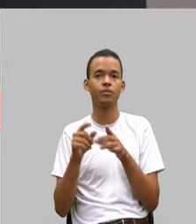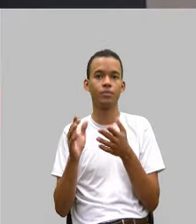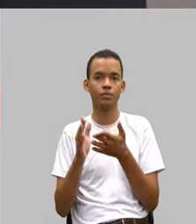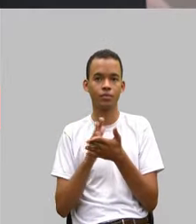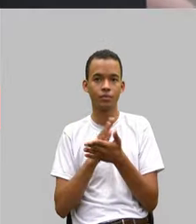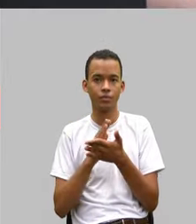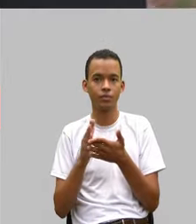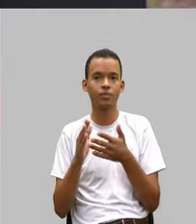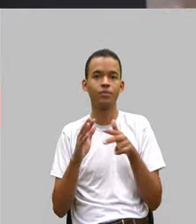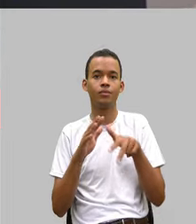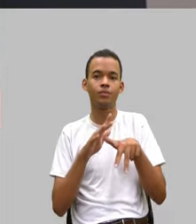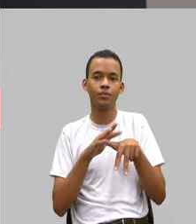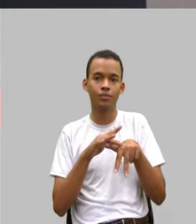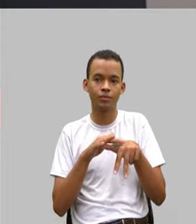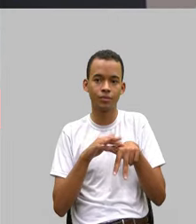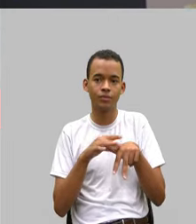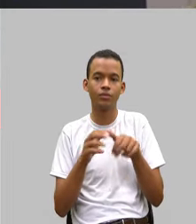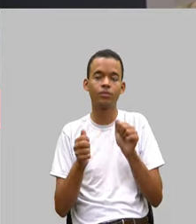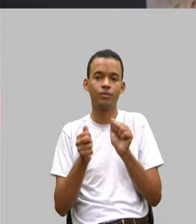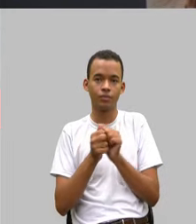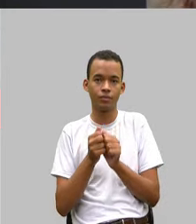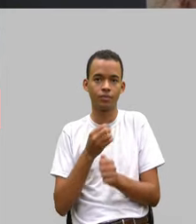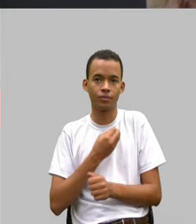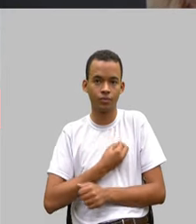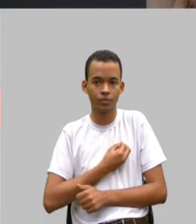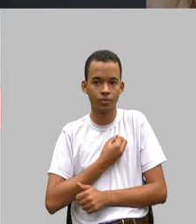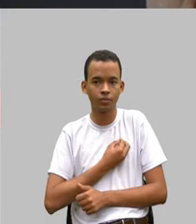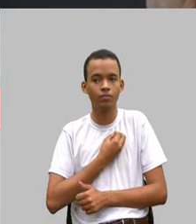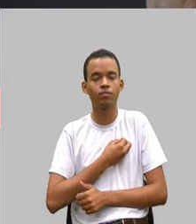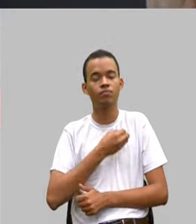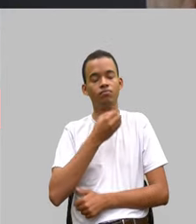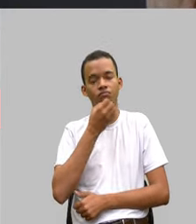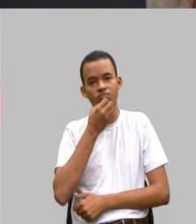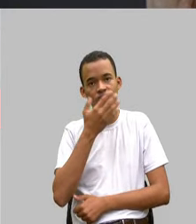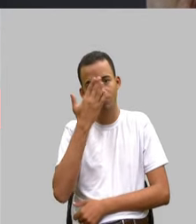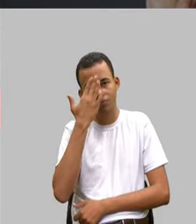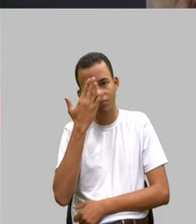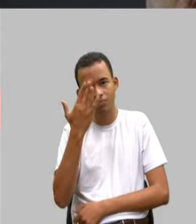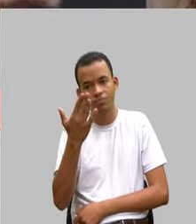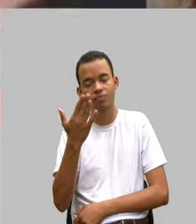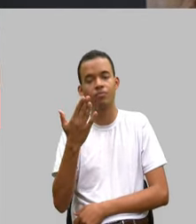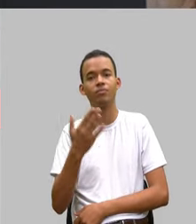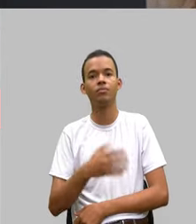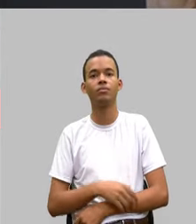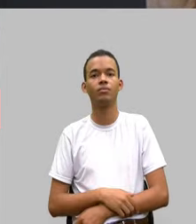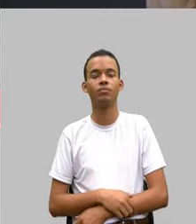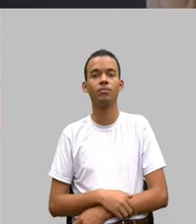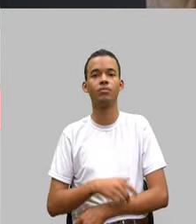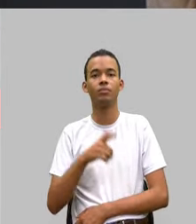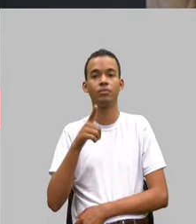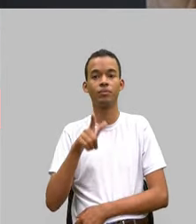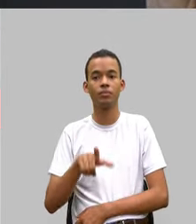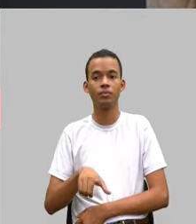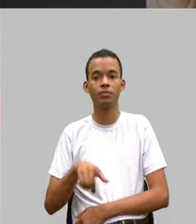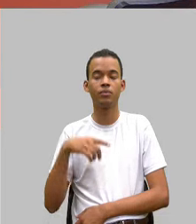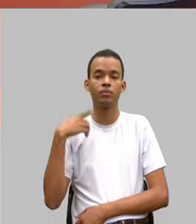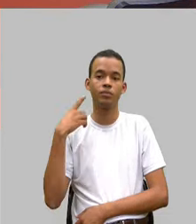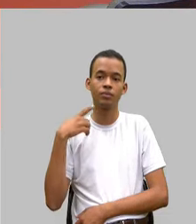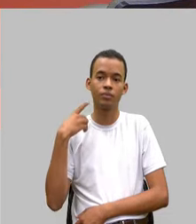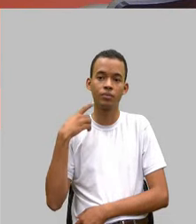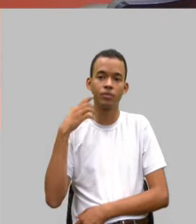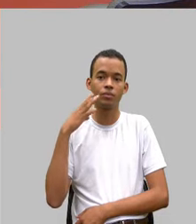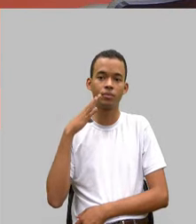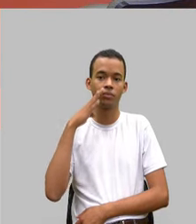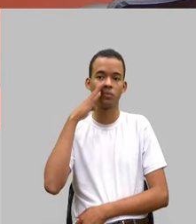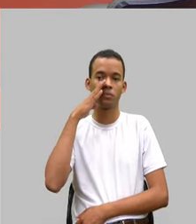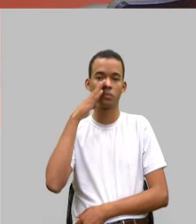considero uma contribuição muito importante eh queria agradecer de novo a deputada Beatriz a associação que